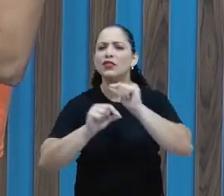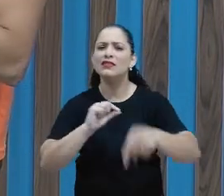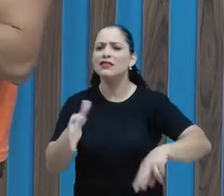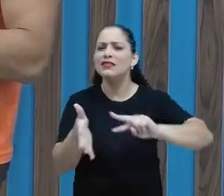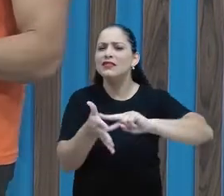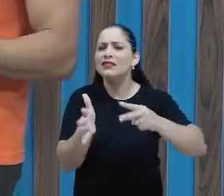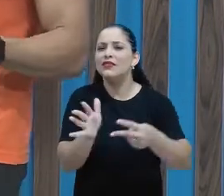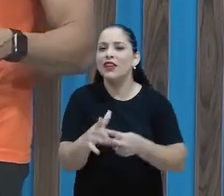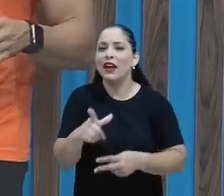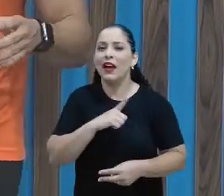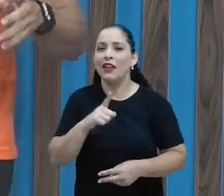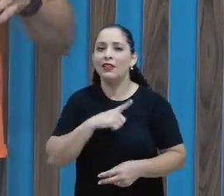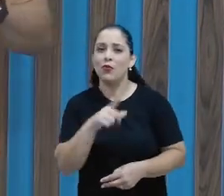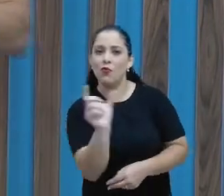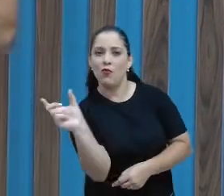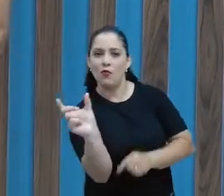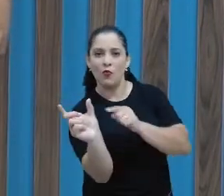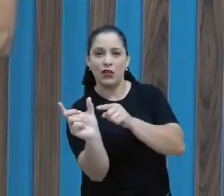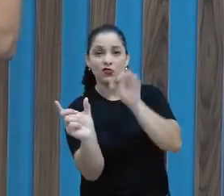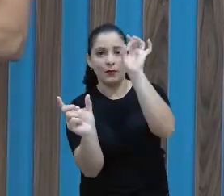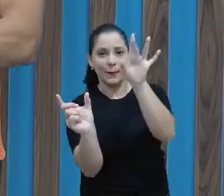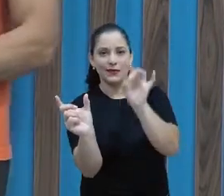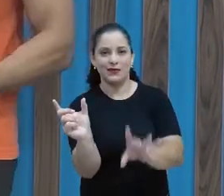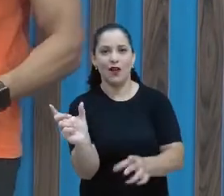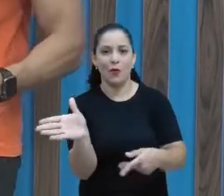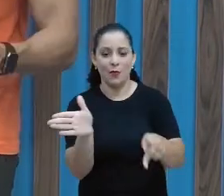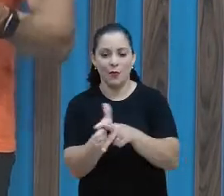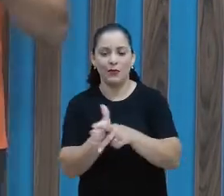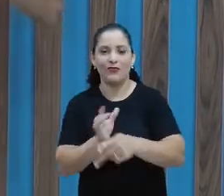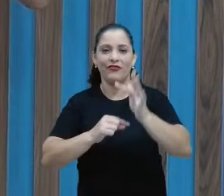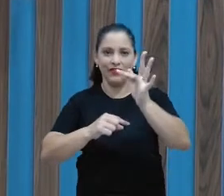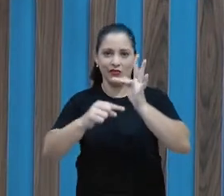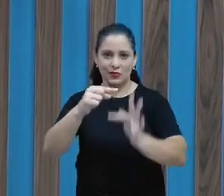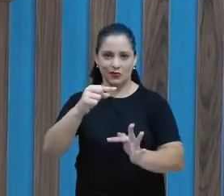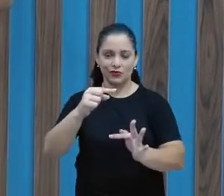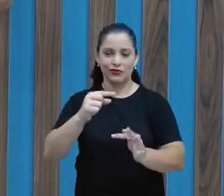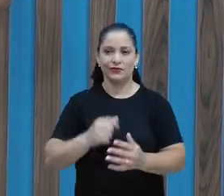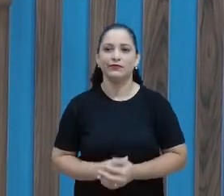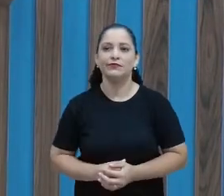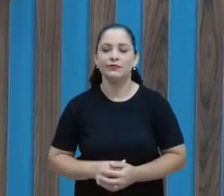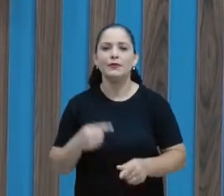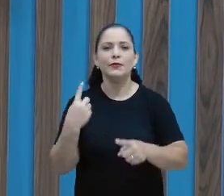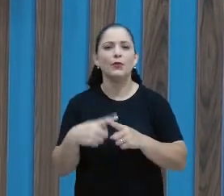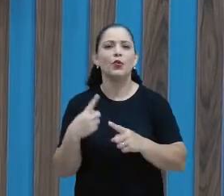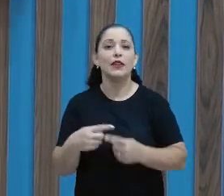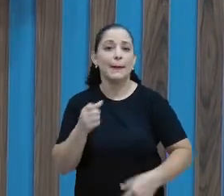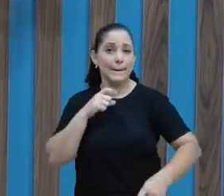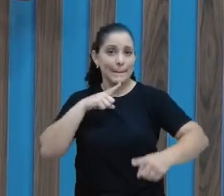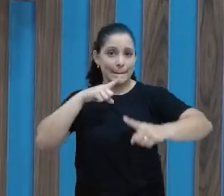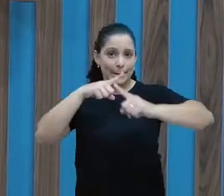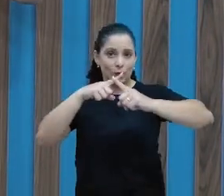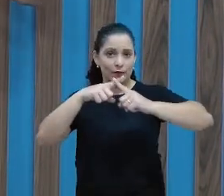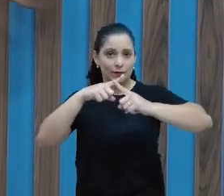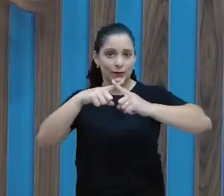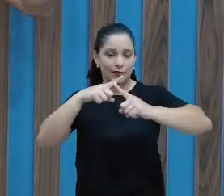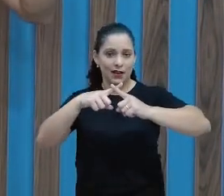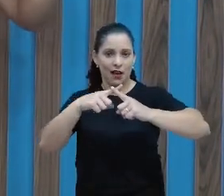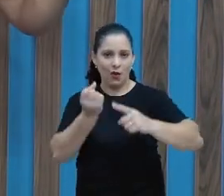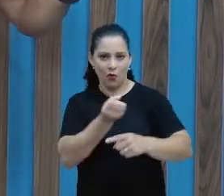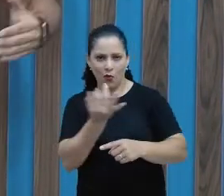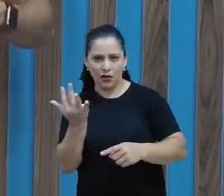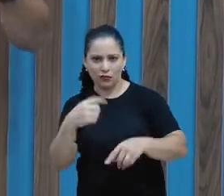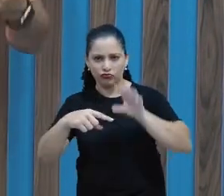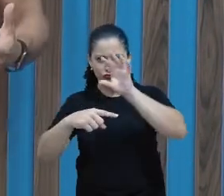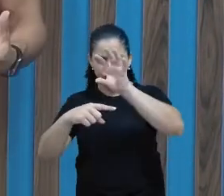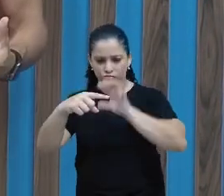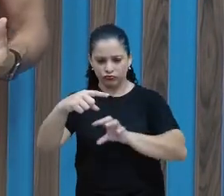tá, especial para essas frações, certo? Porque a gente multiplicou os valores do numerador e do